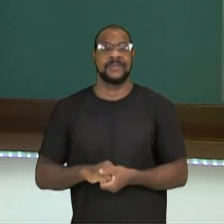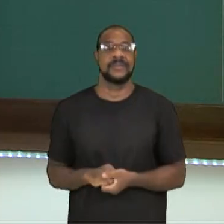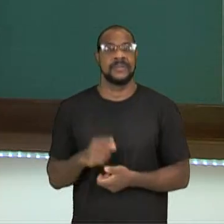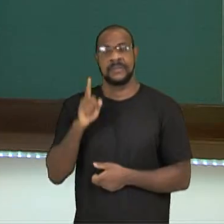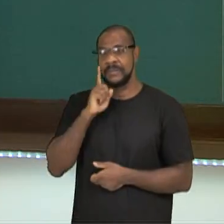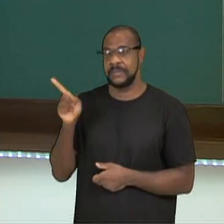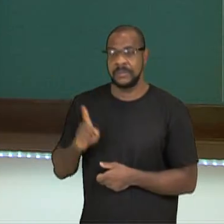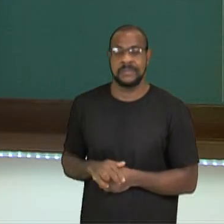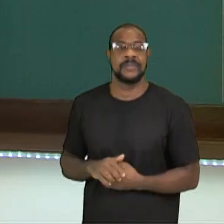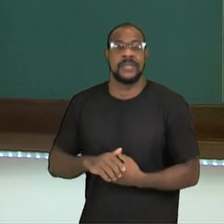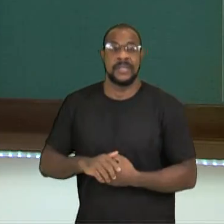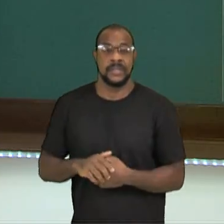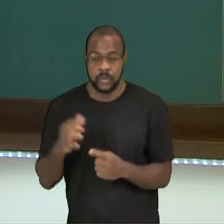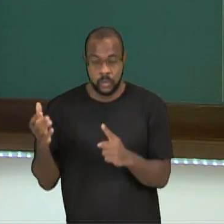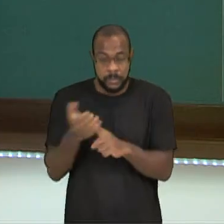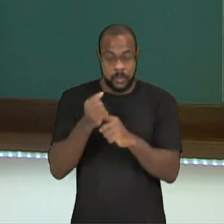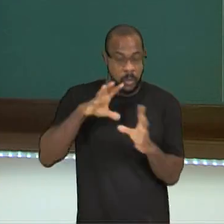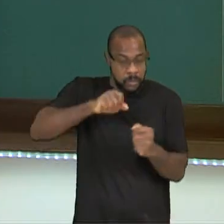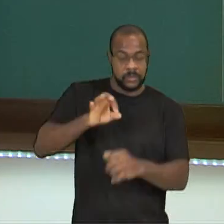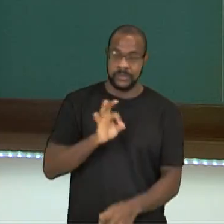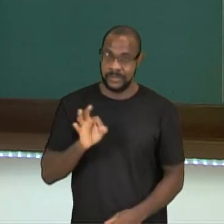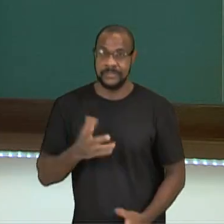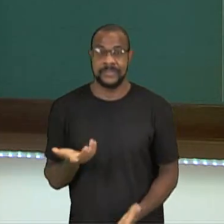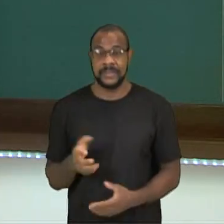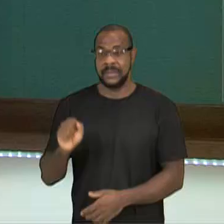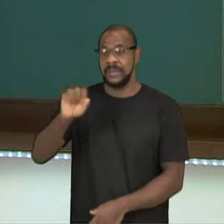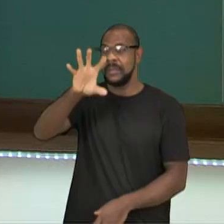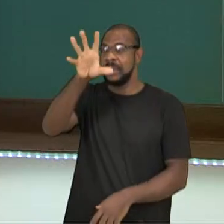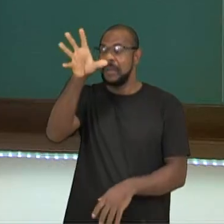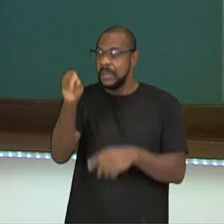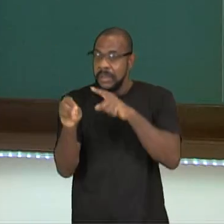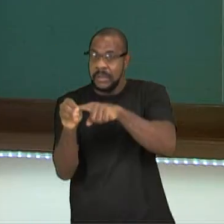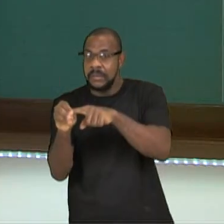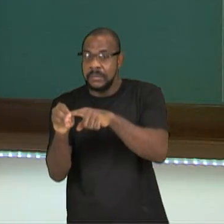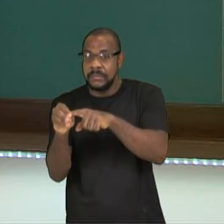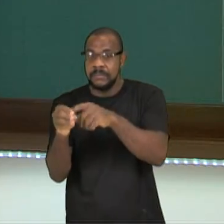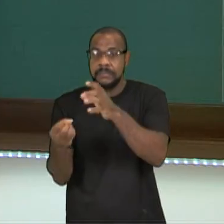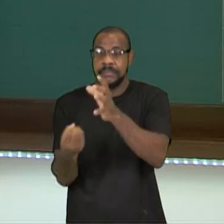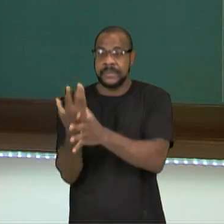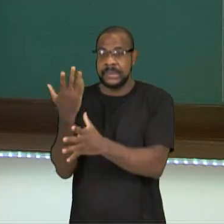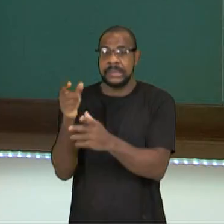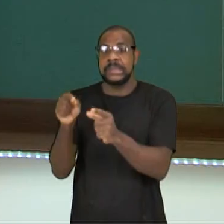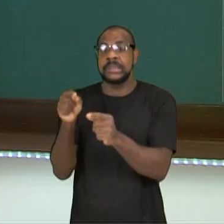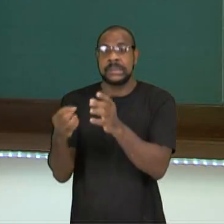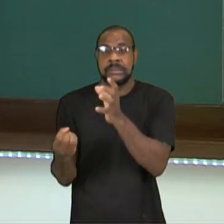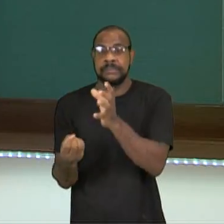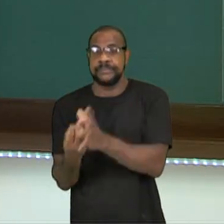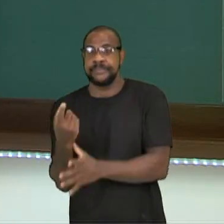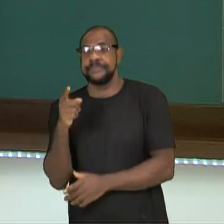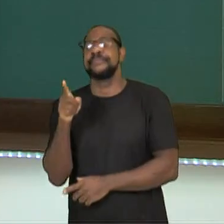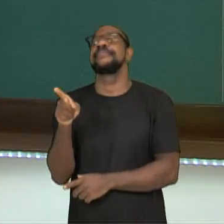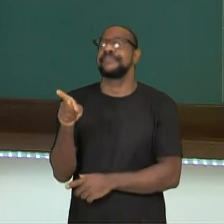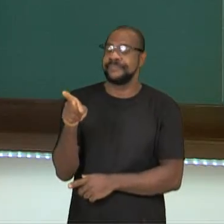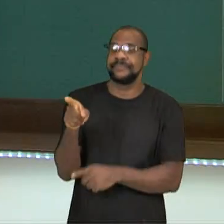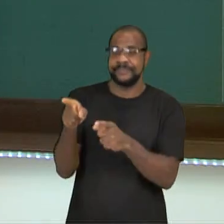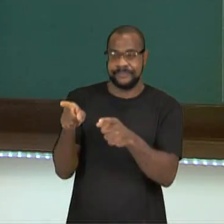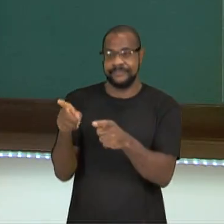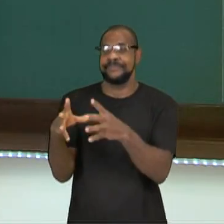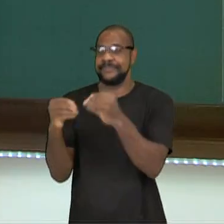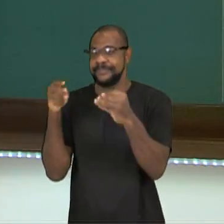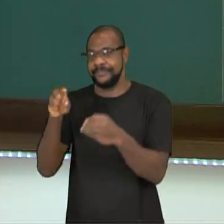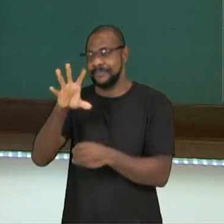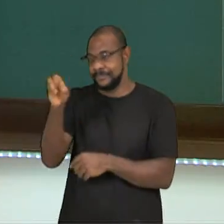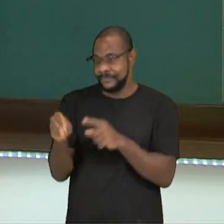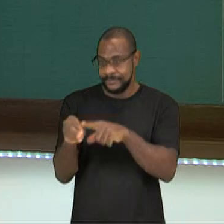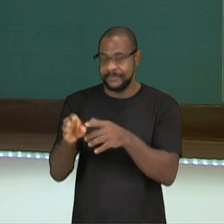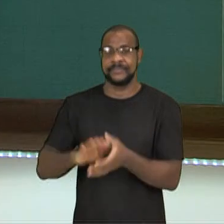extinguiram, inclusive viver na região da África e desapareceram na África. Não foi a espécie, né, que migrou para outras regiões.